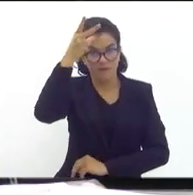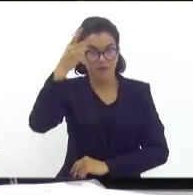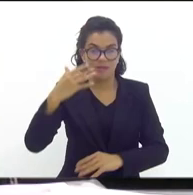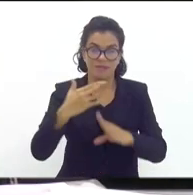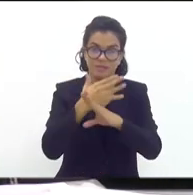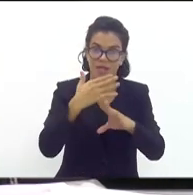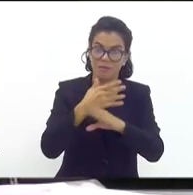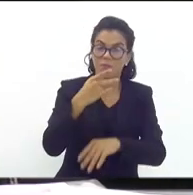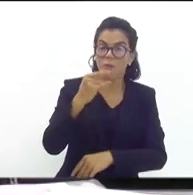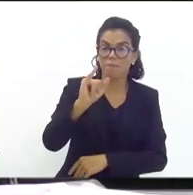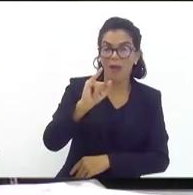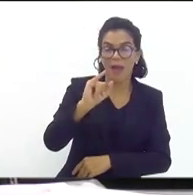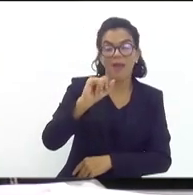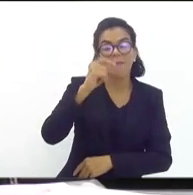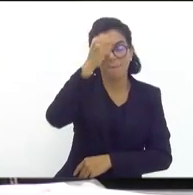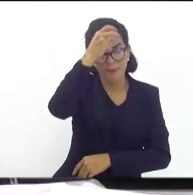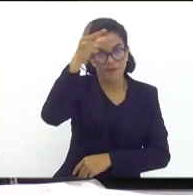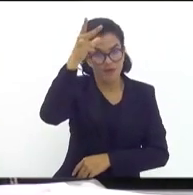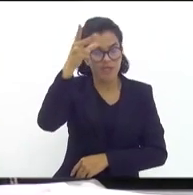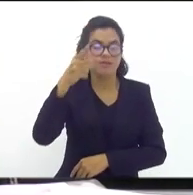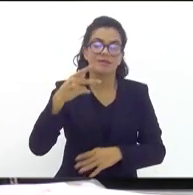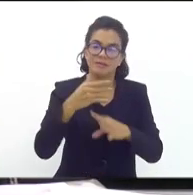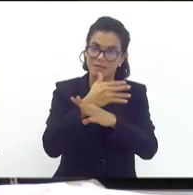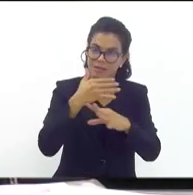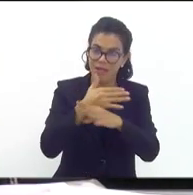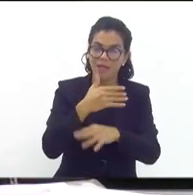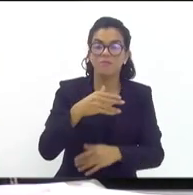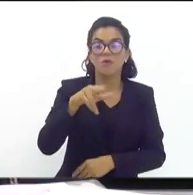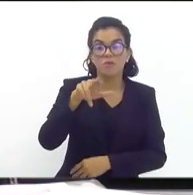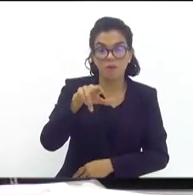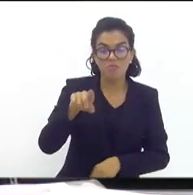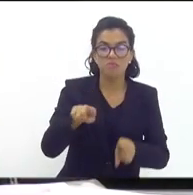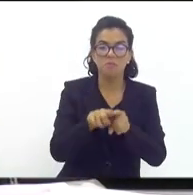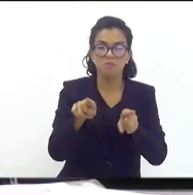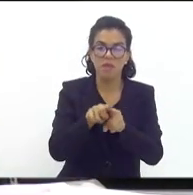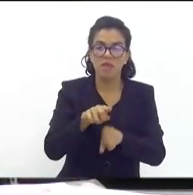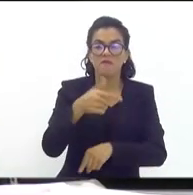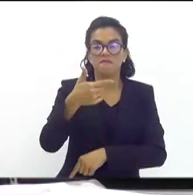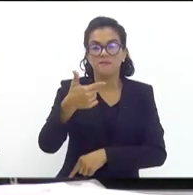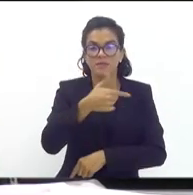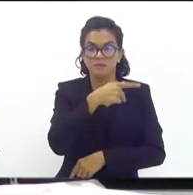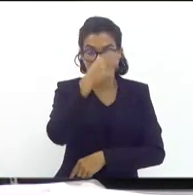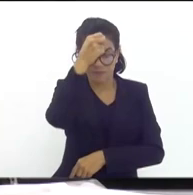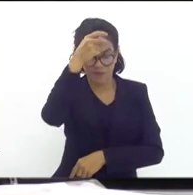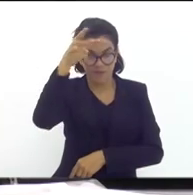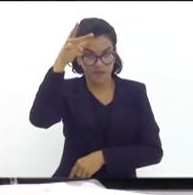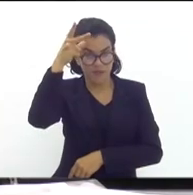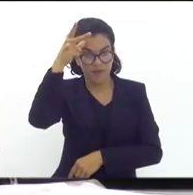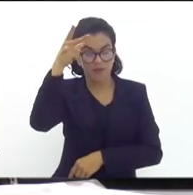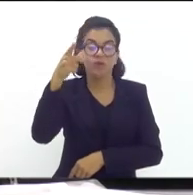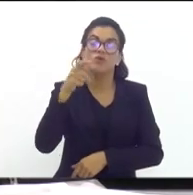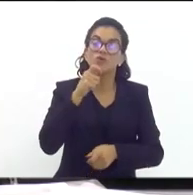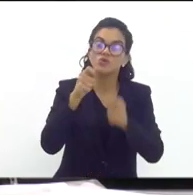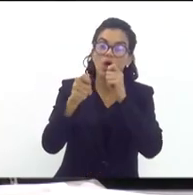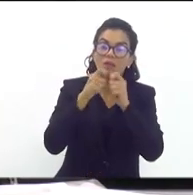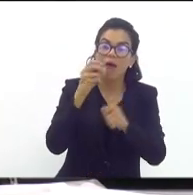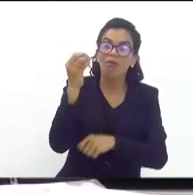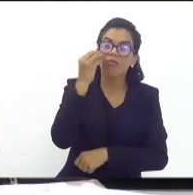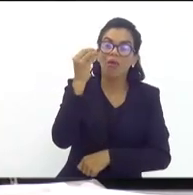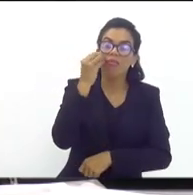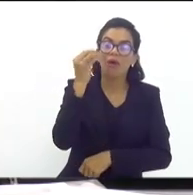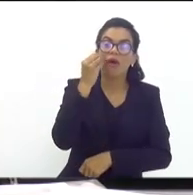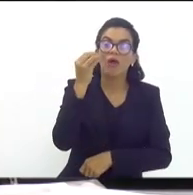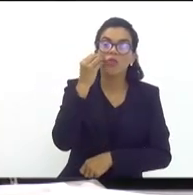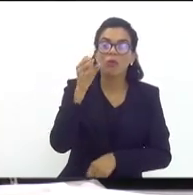da cidade meu irmão vice-prefeito da cidade por dois mandatos e existe uma relação no jornal tentando reputar